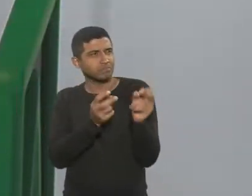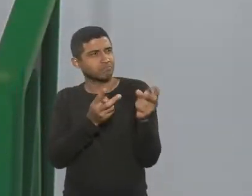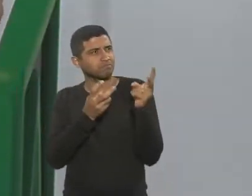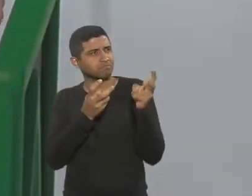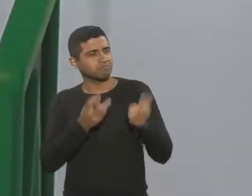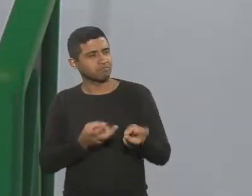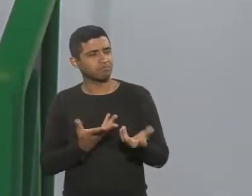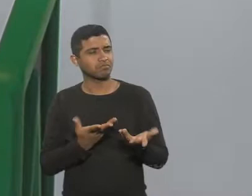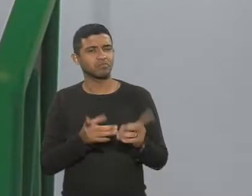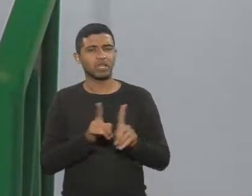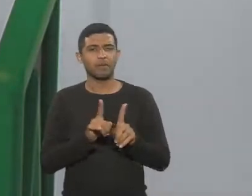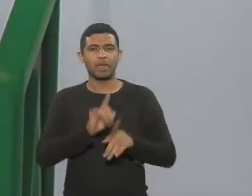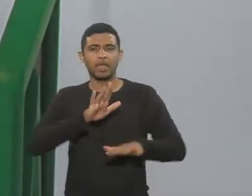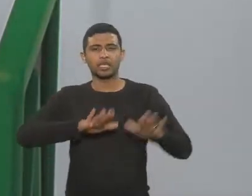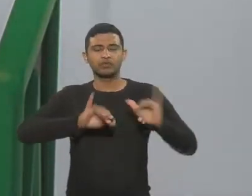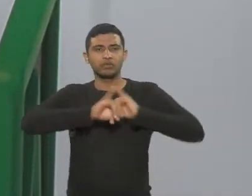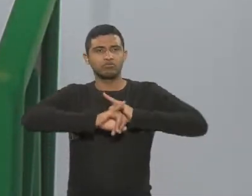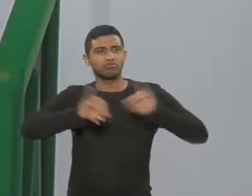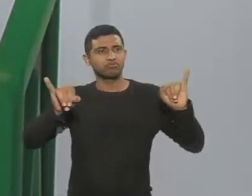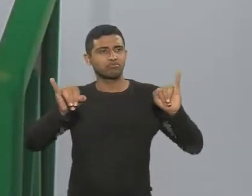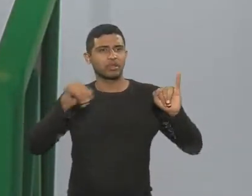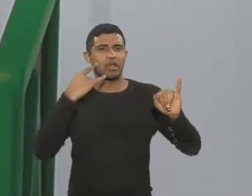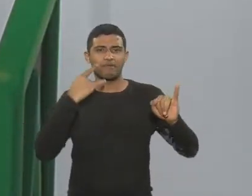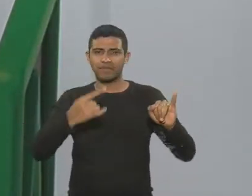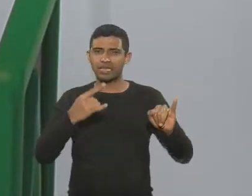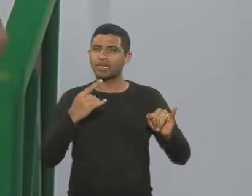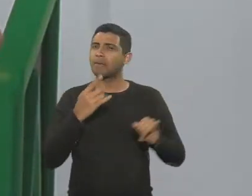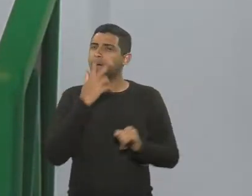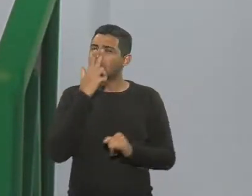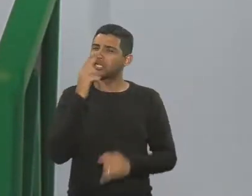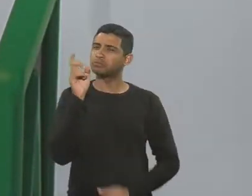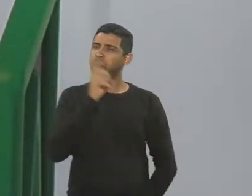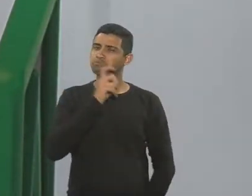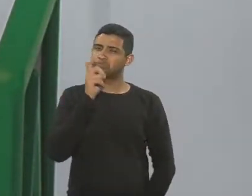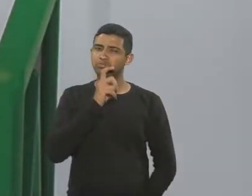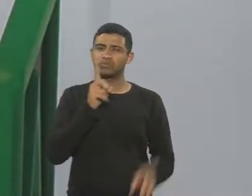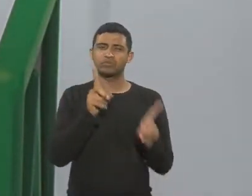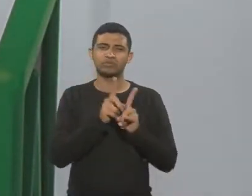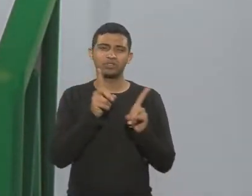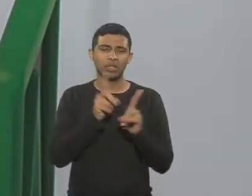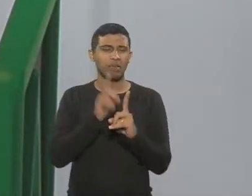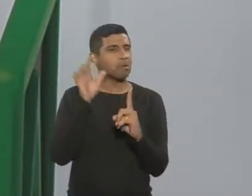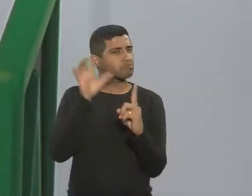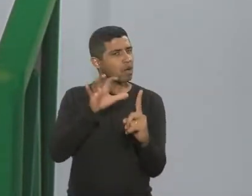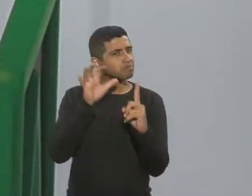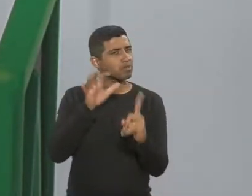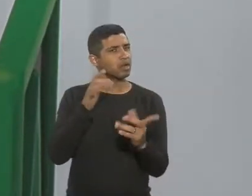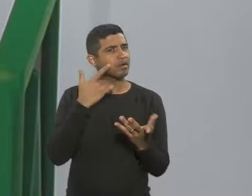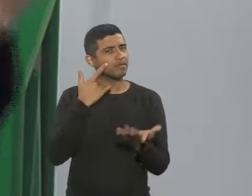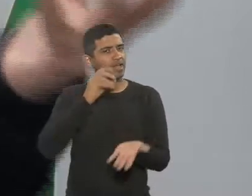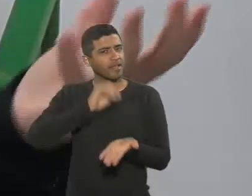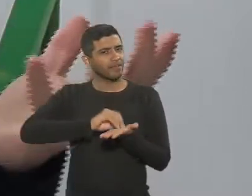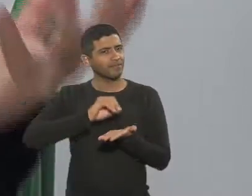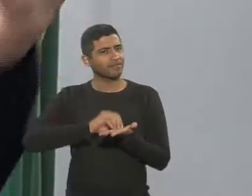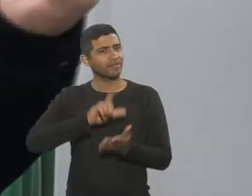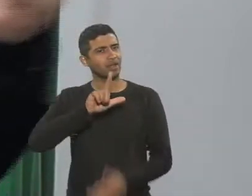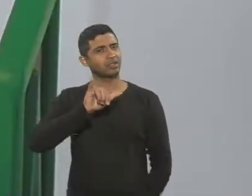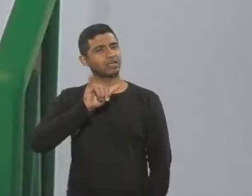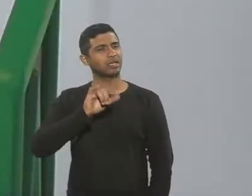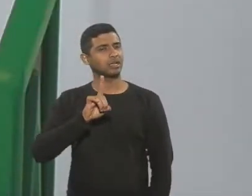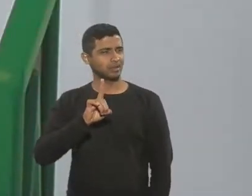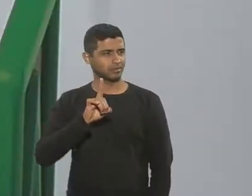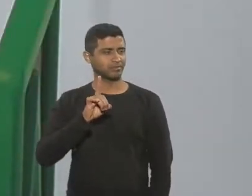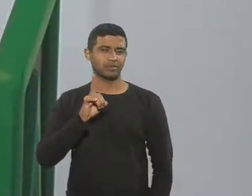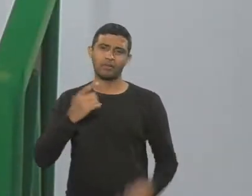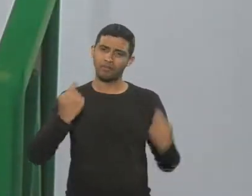percebe. Você percebe uma manchete normalmente mais sensacionalista, você às vezes percebe pela falta de um lead, né? Então é por isso que é importante a